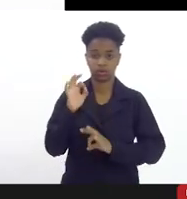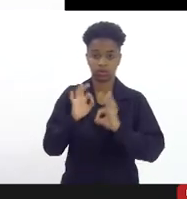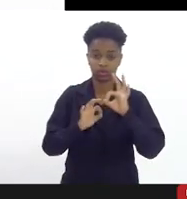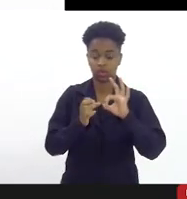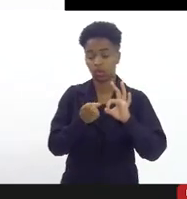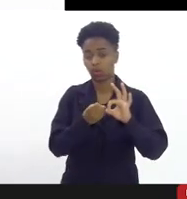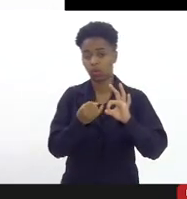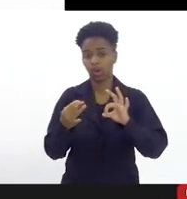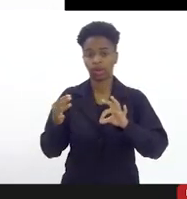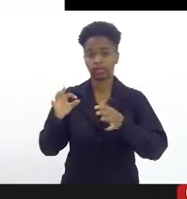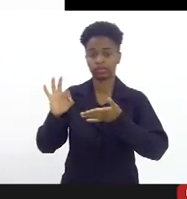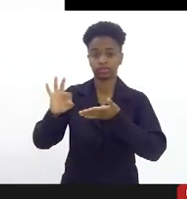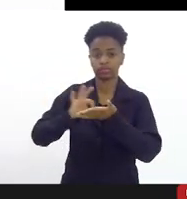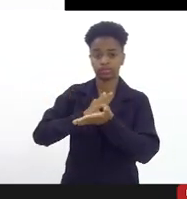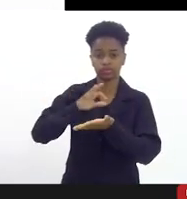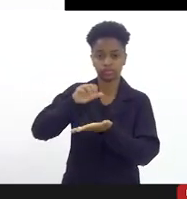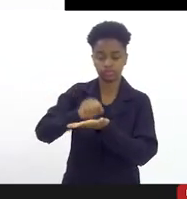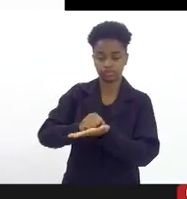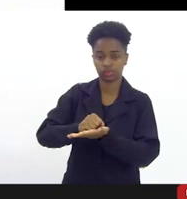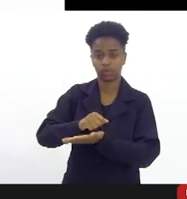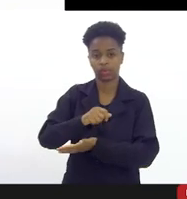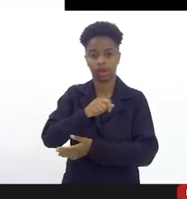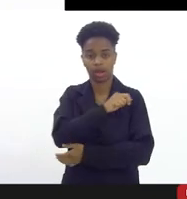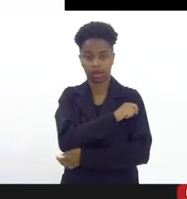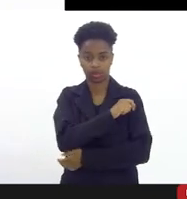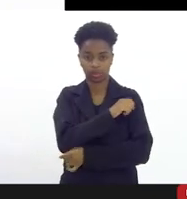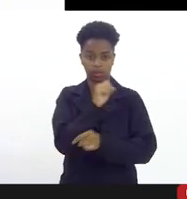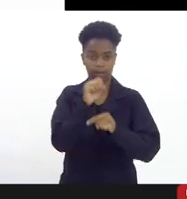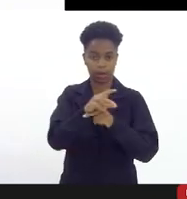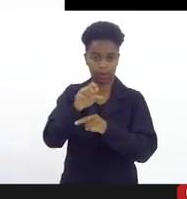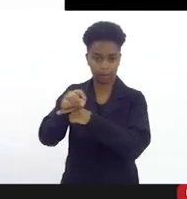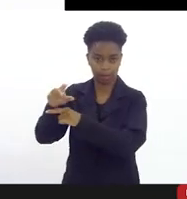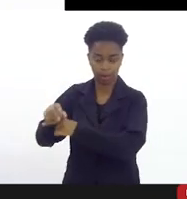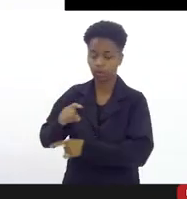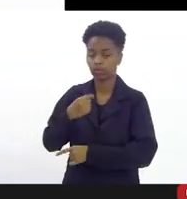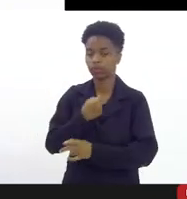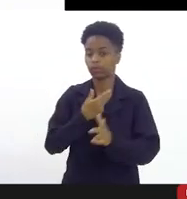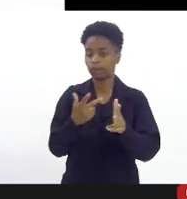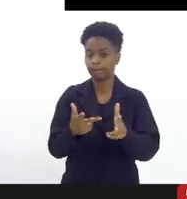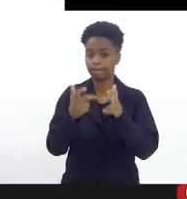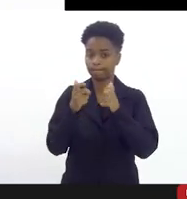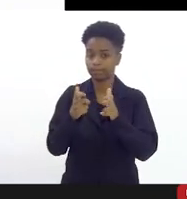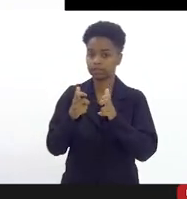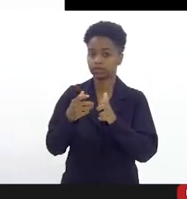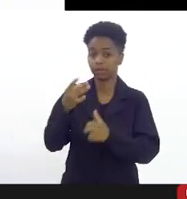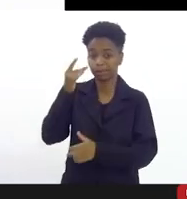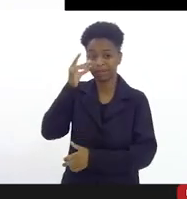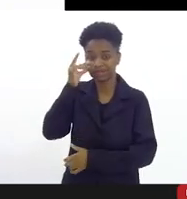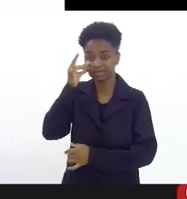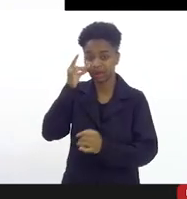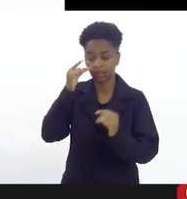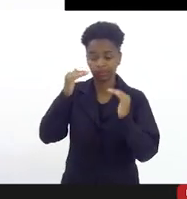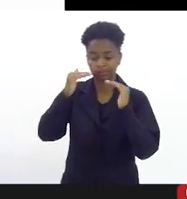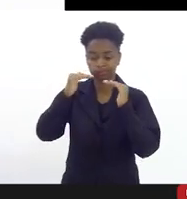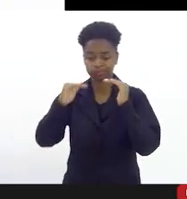número de matrículas que cresceu nesse período a gente vê que o número de matrículas presenciais